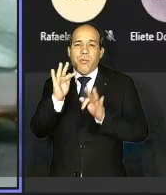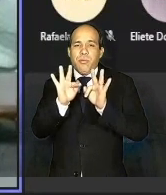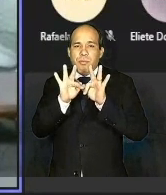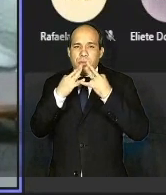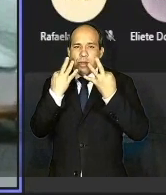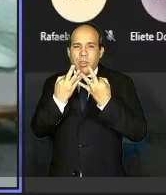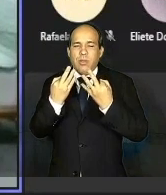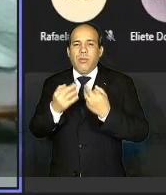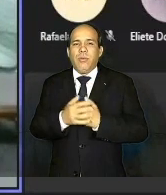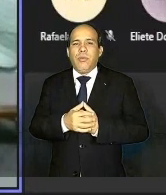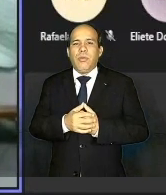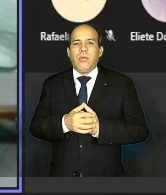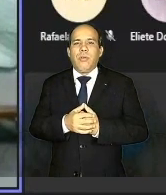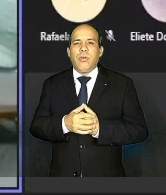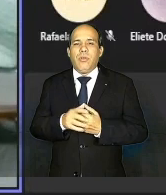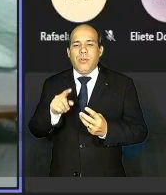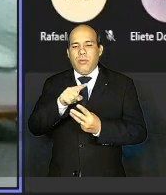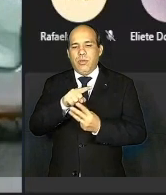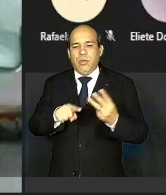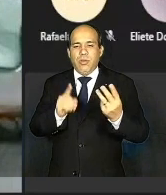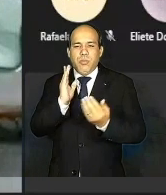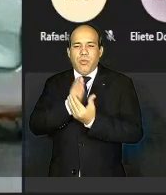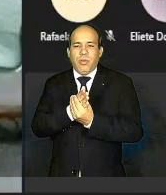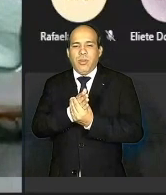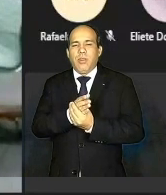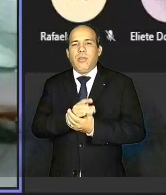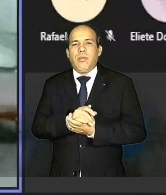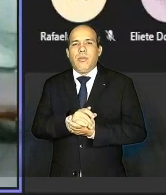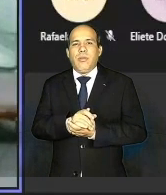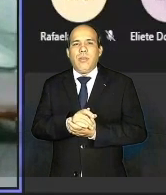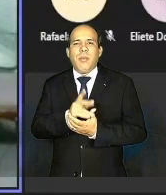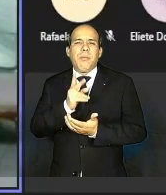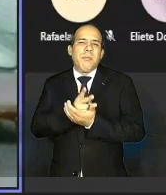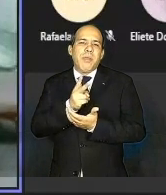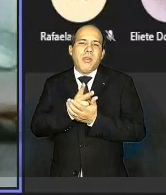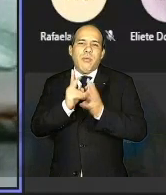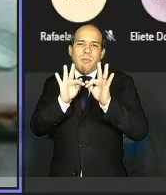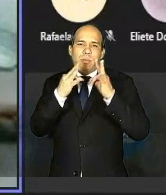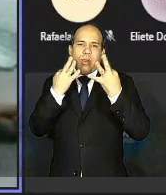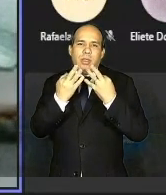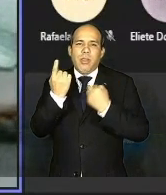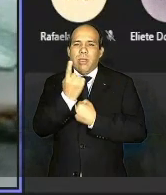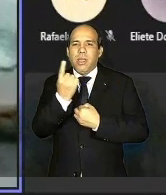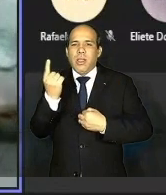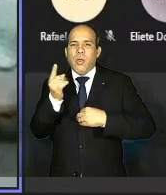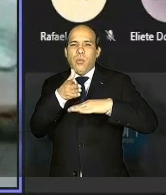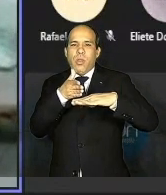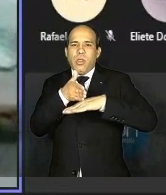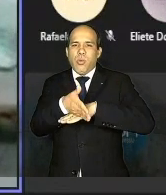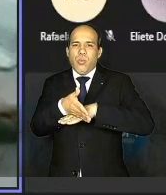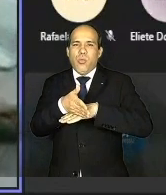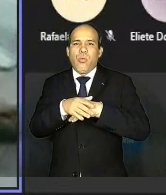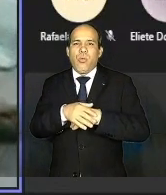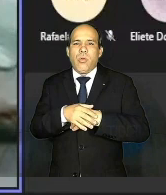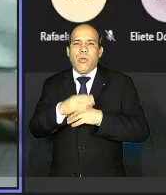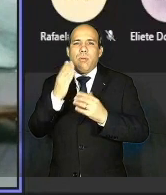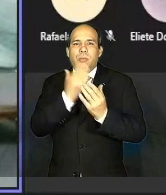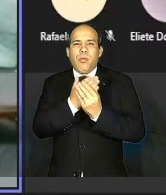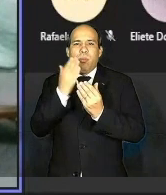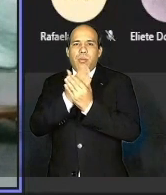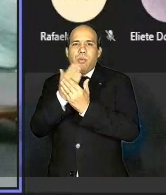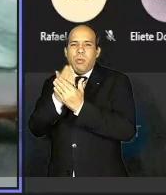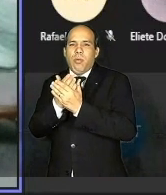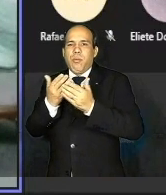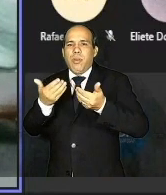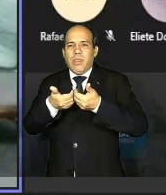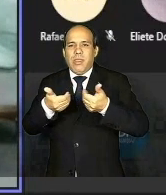terminou por vitimar parente aqui da... São 3 processos, mas são os parentes, né? Cada um